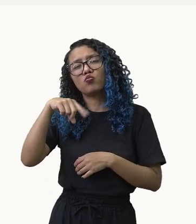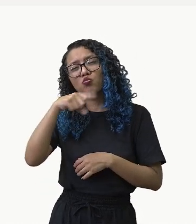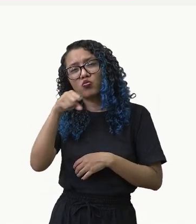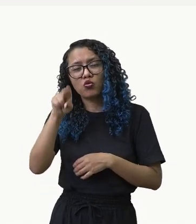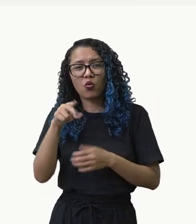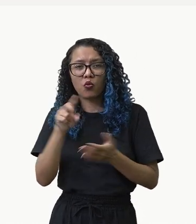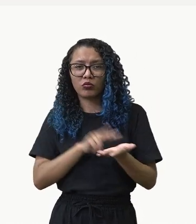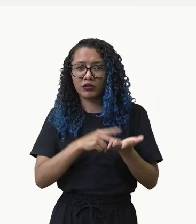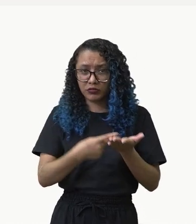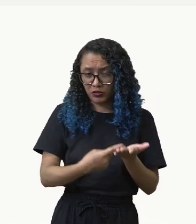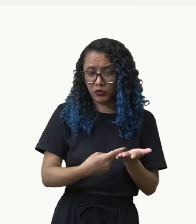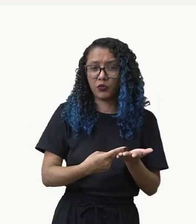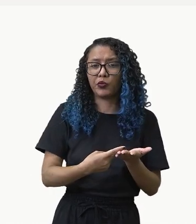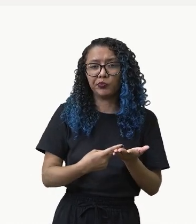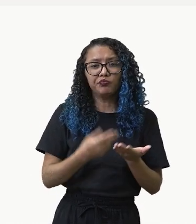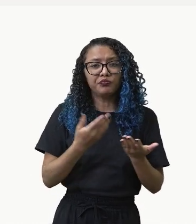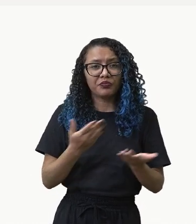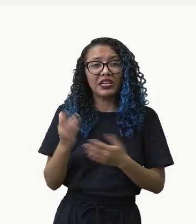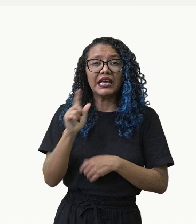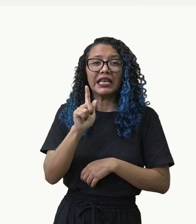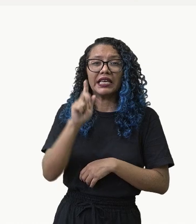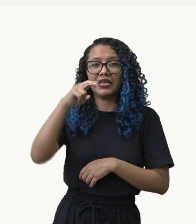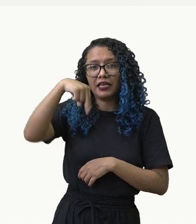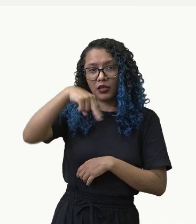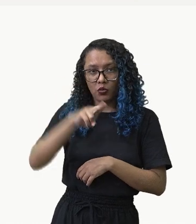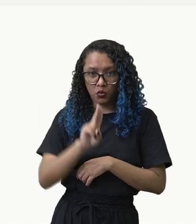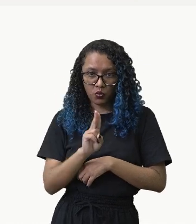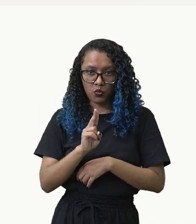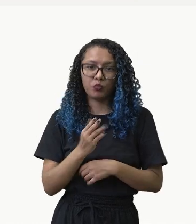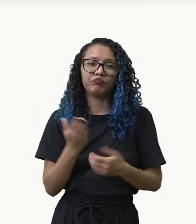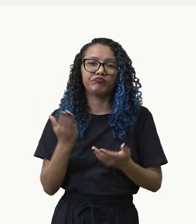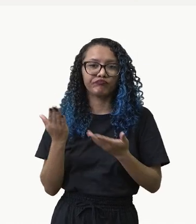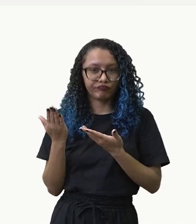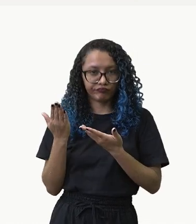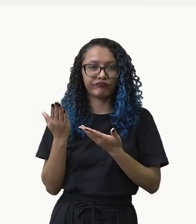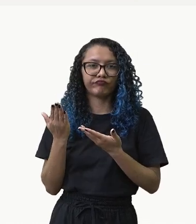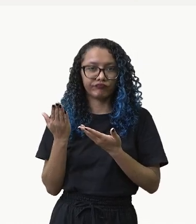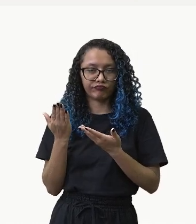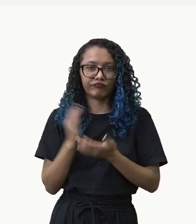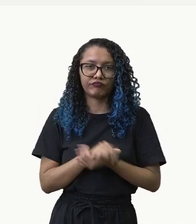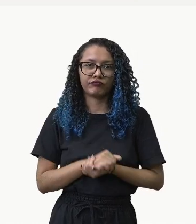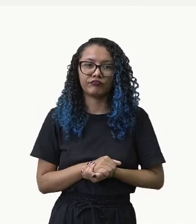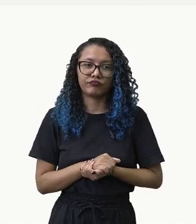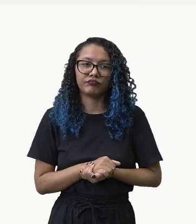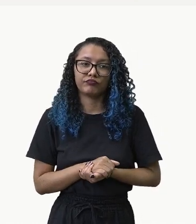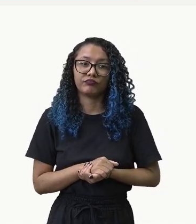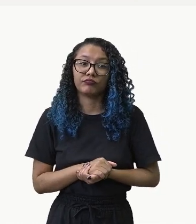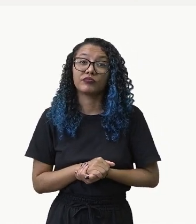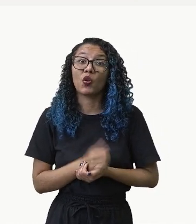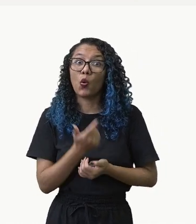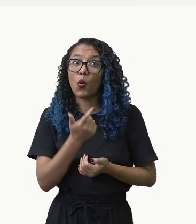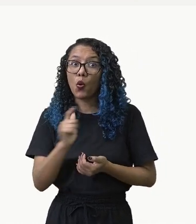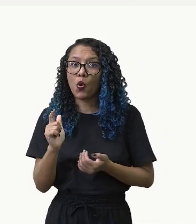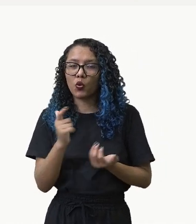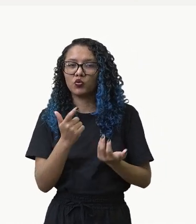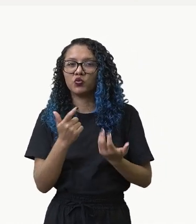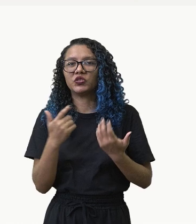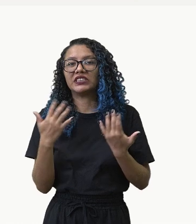os newus eles são animais super apreciado para predadores